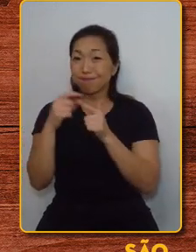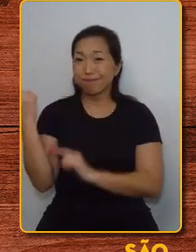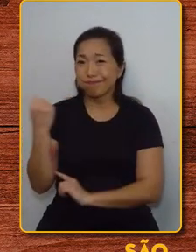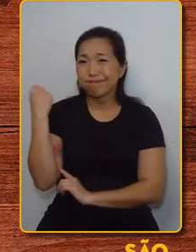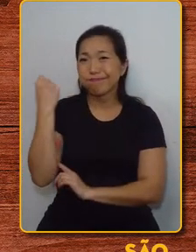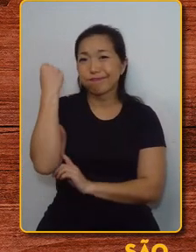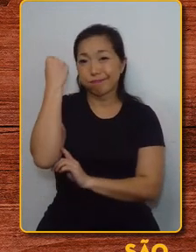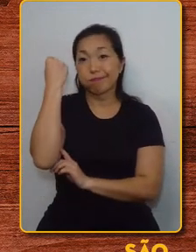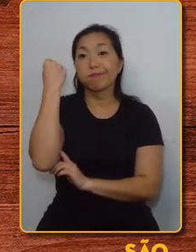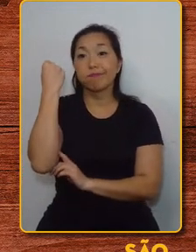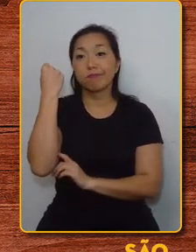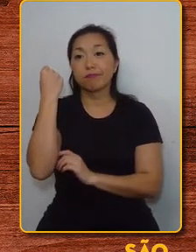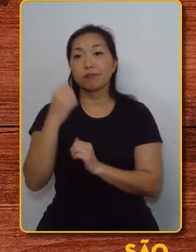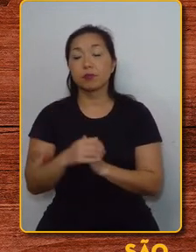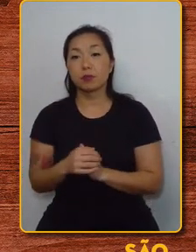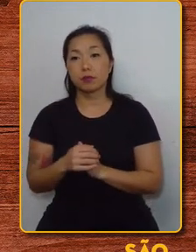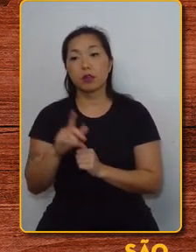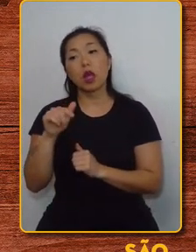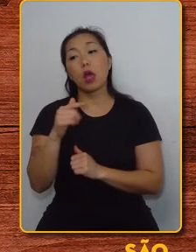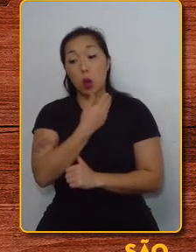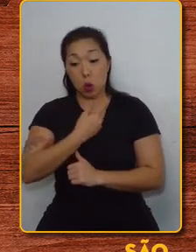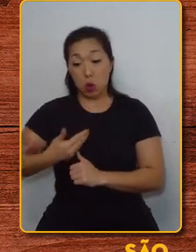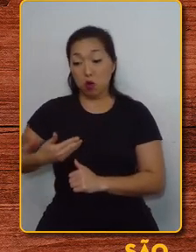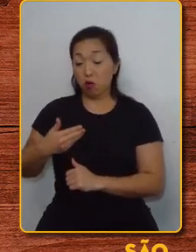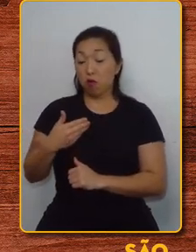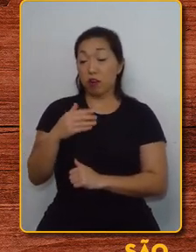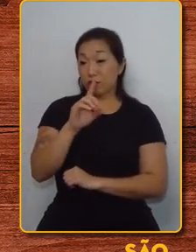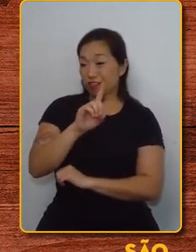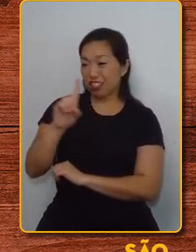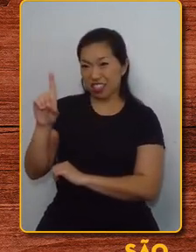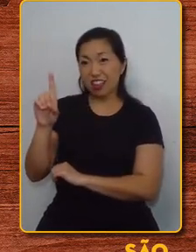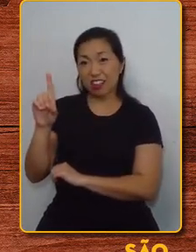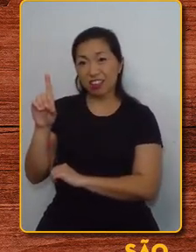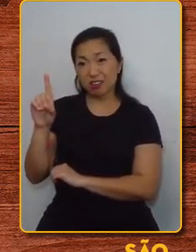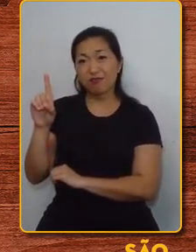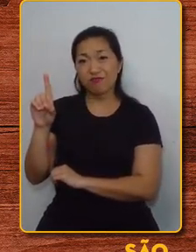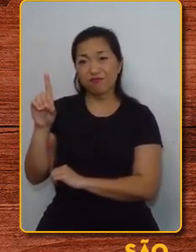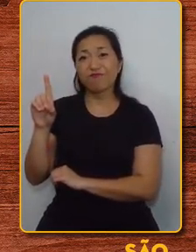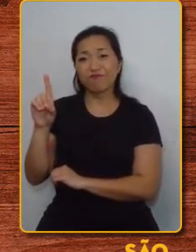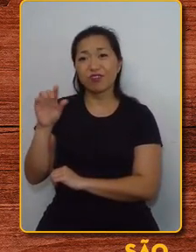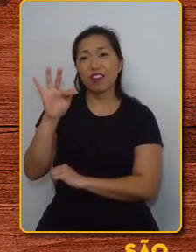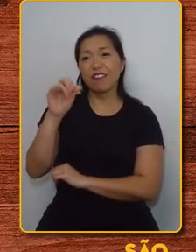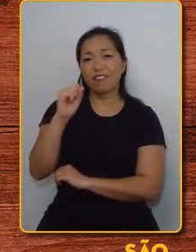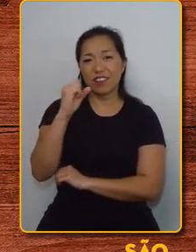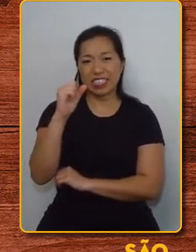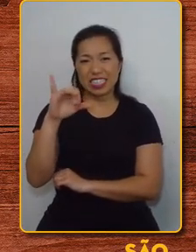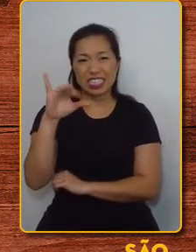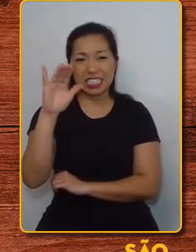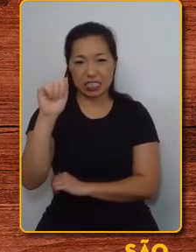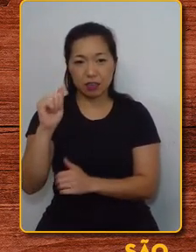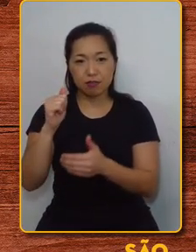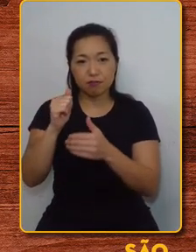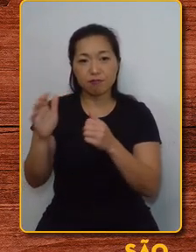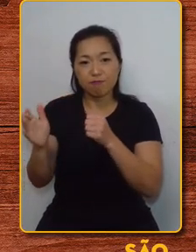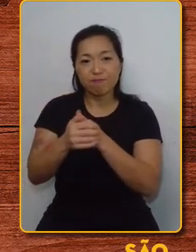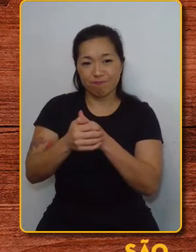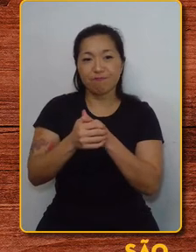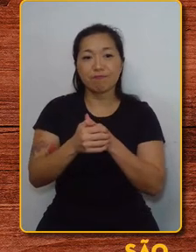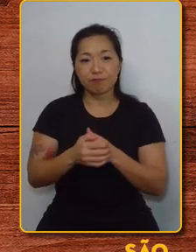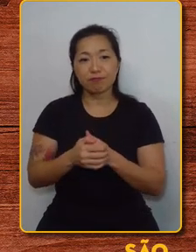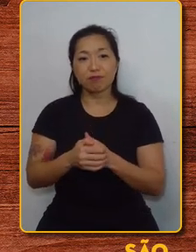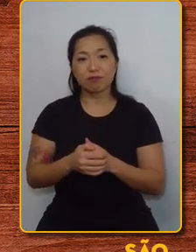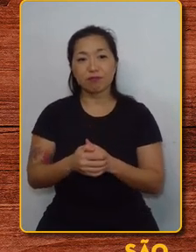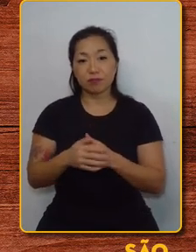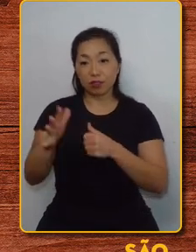governo de direita fascista, mas com uma política econômica completamente